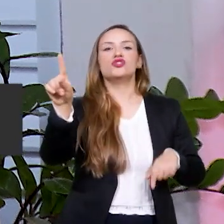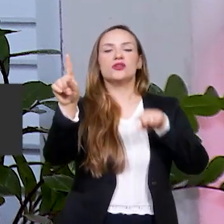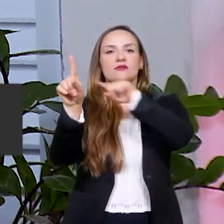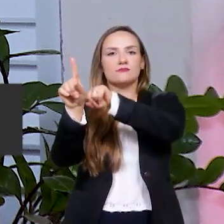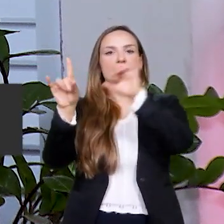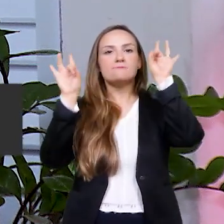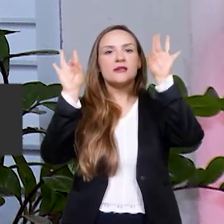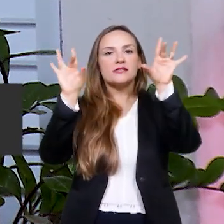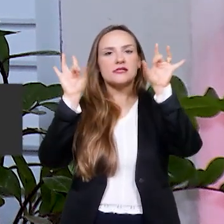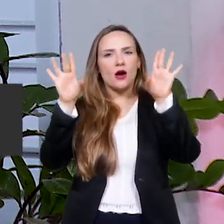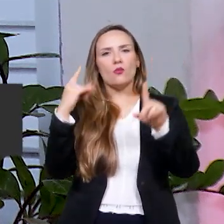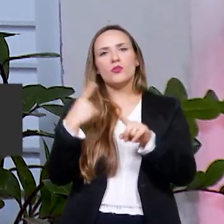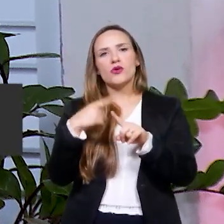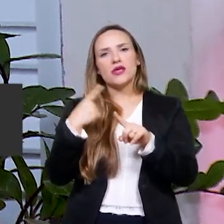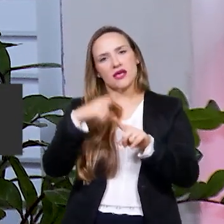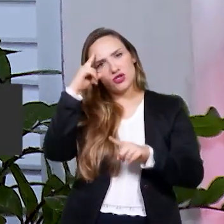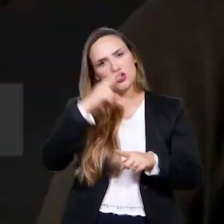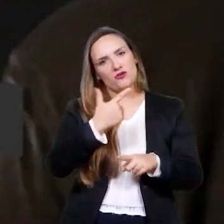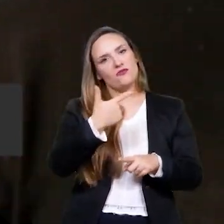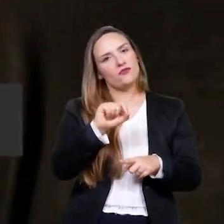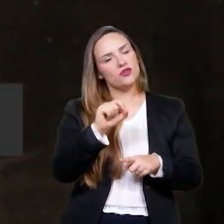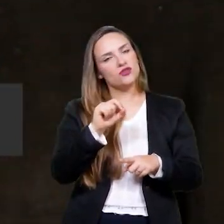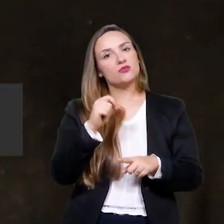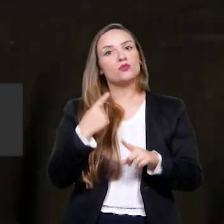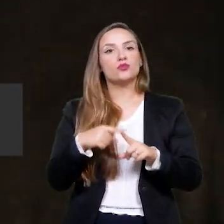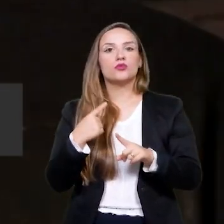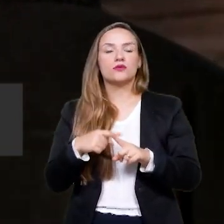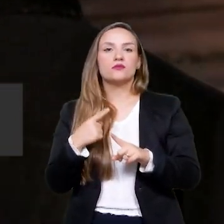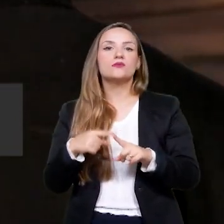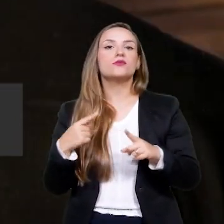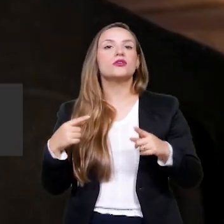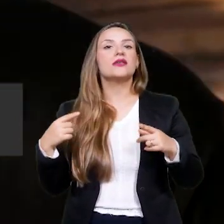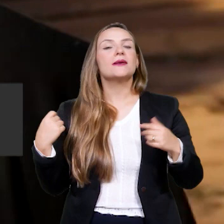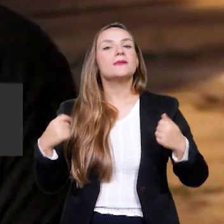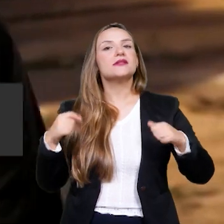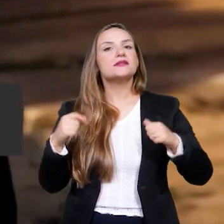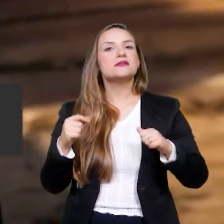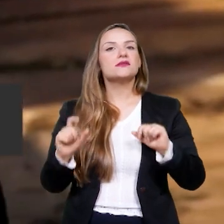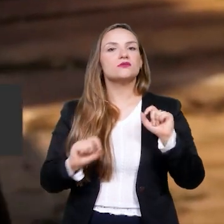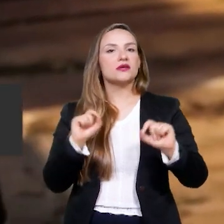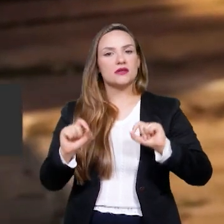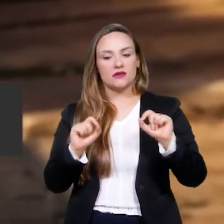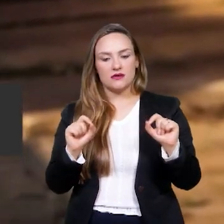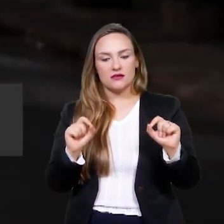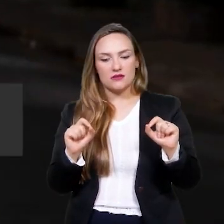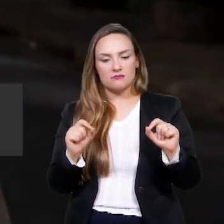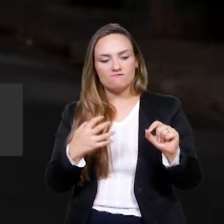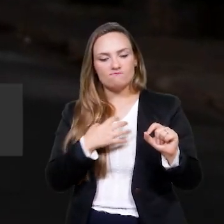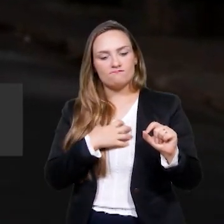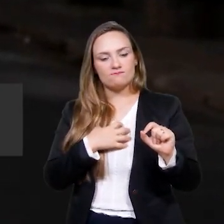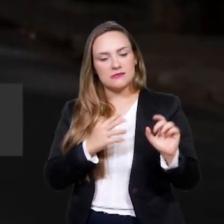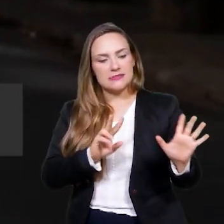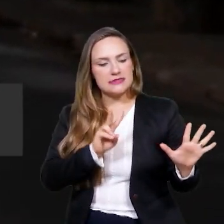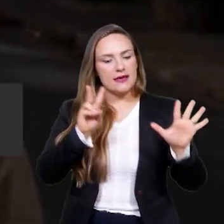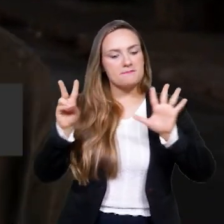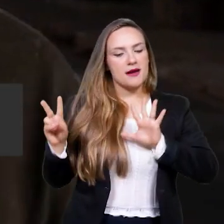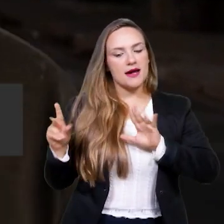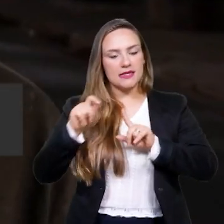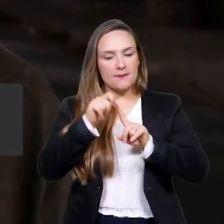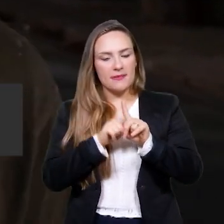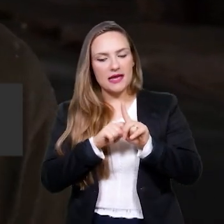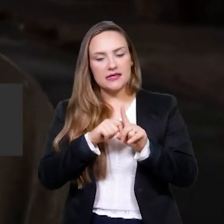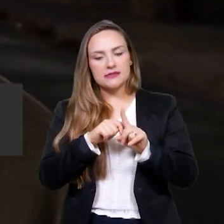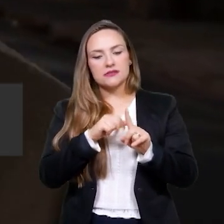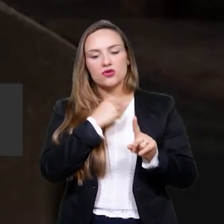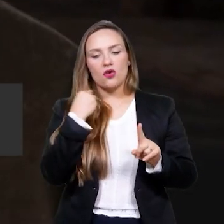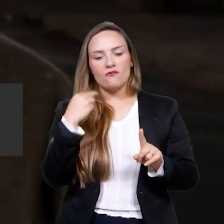data traz um simbolismo muito grande, não só no dia, mas em toda a reflexão que se faz na semana, no